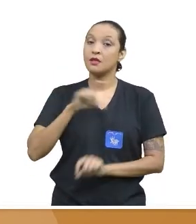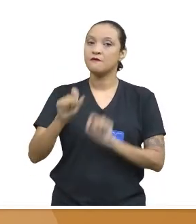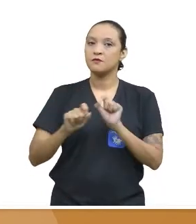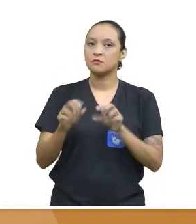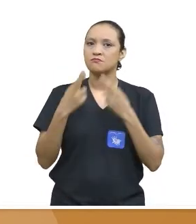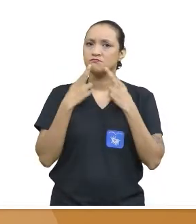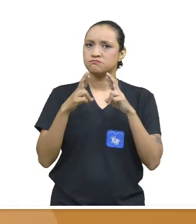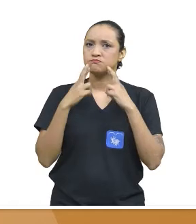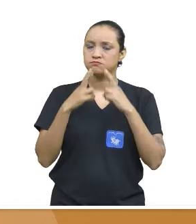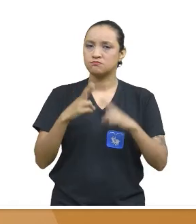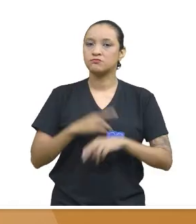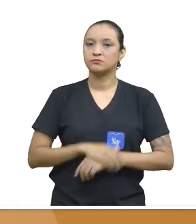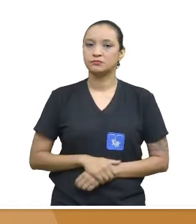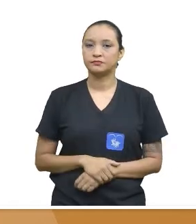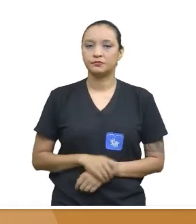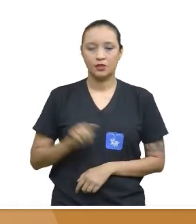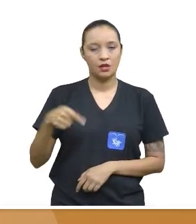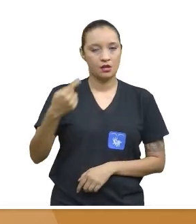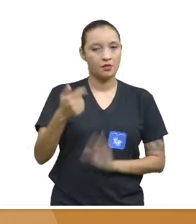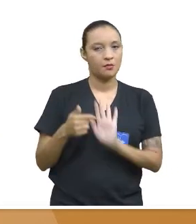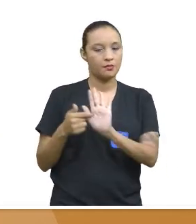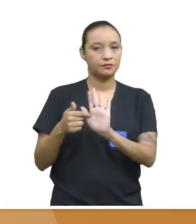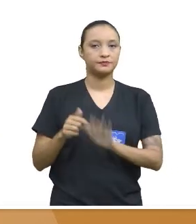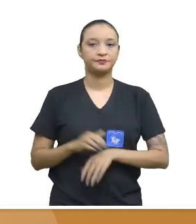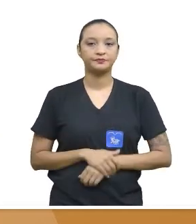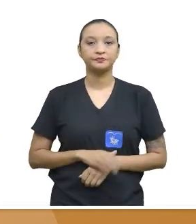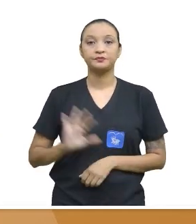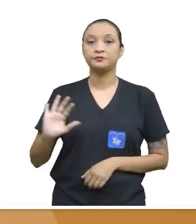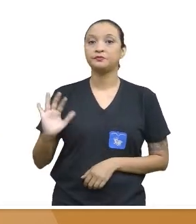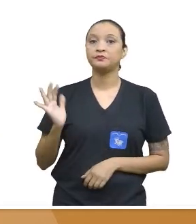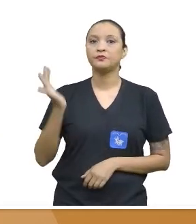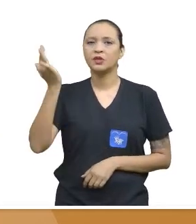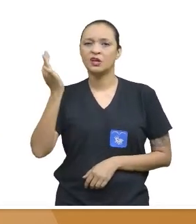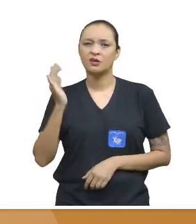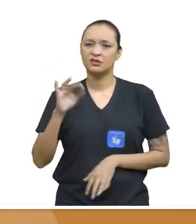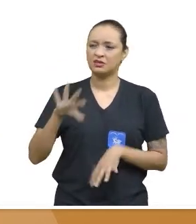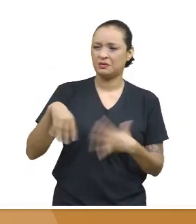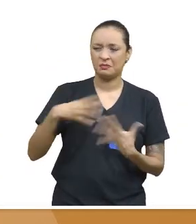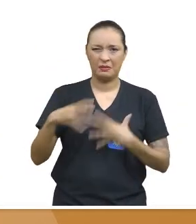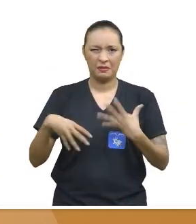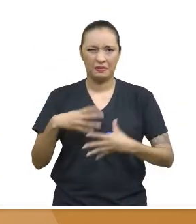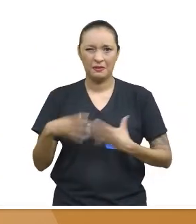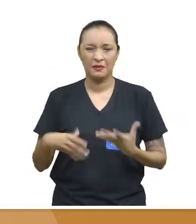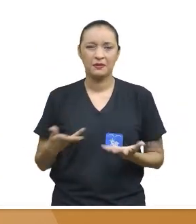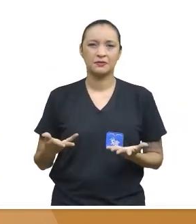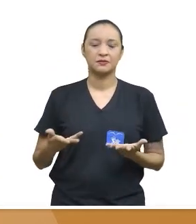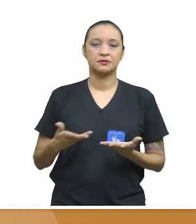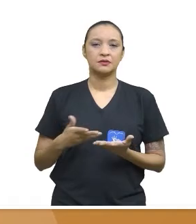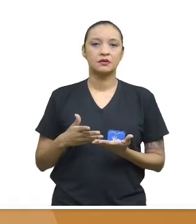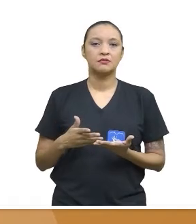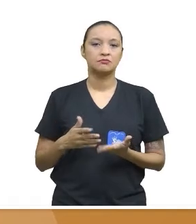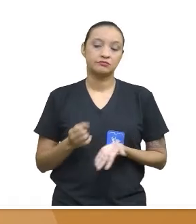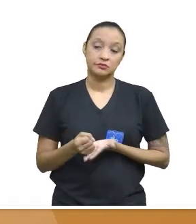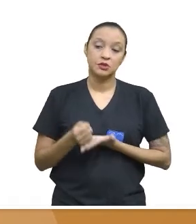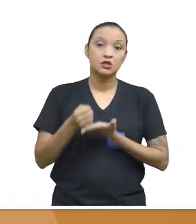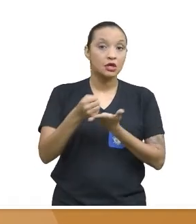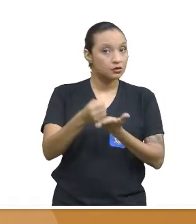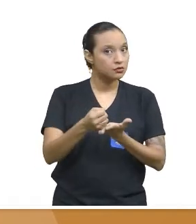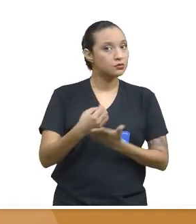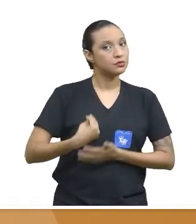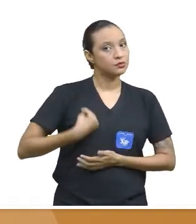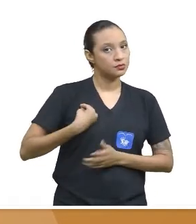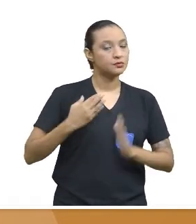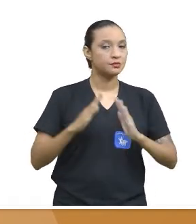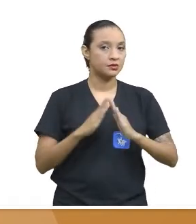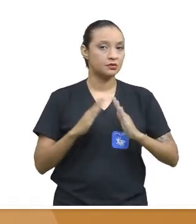vai já falar sobre uma delas. Embora tenham ocorrido de maneira desorganizada, ajudaram os moradores das